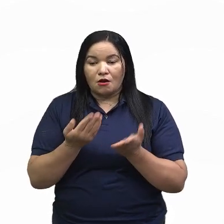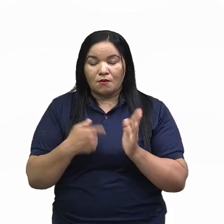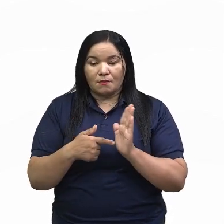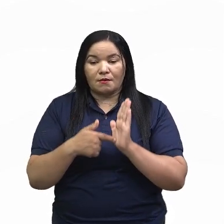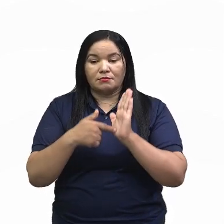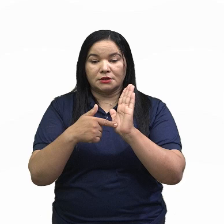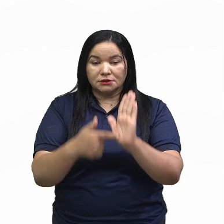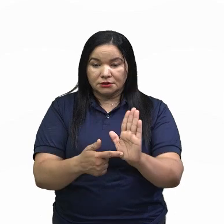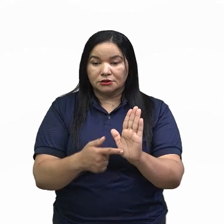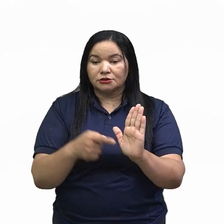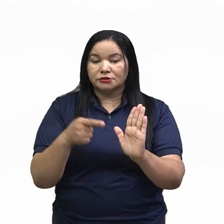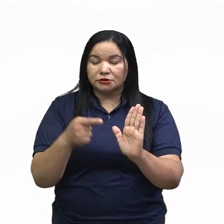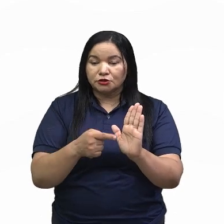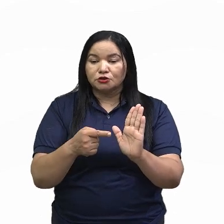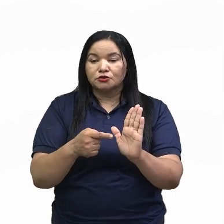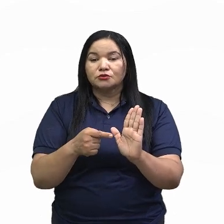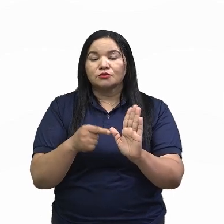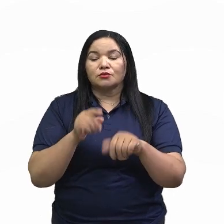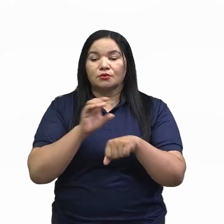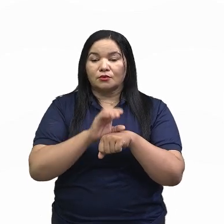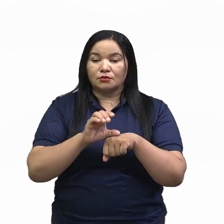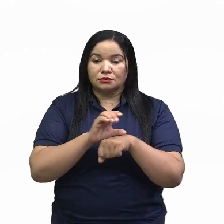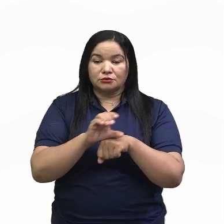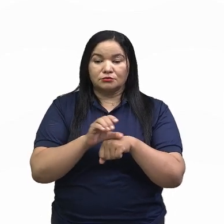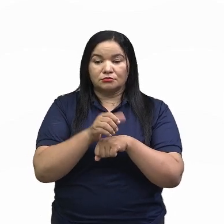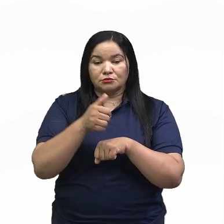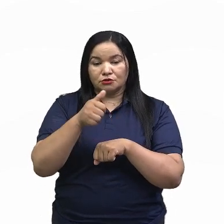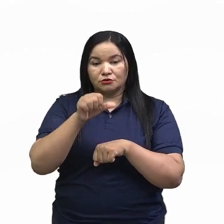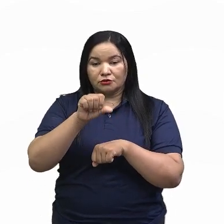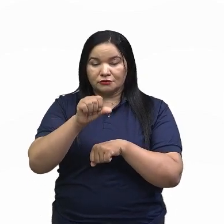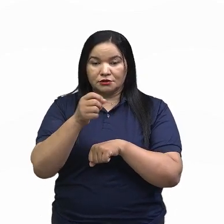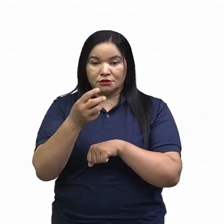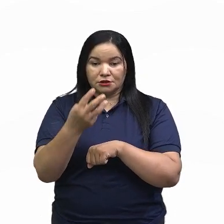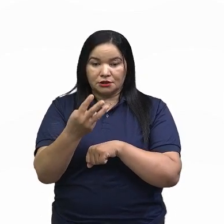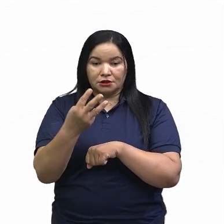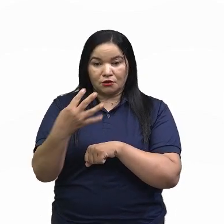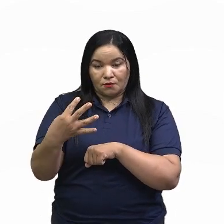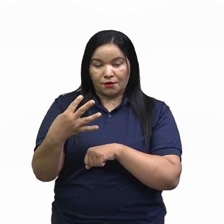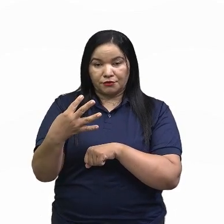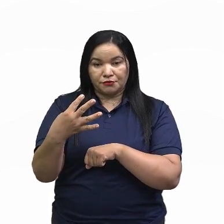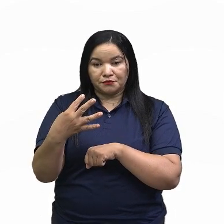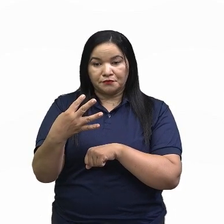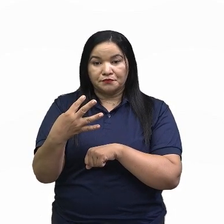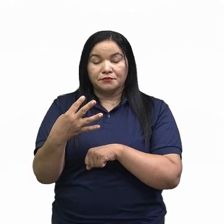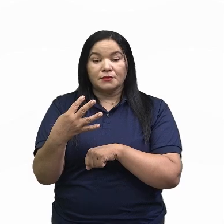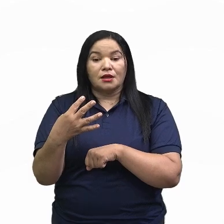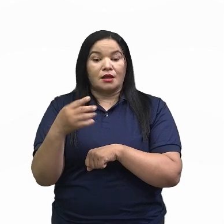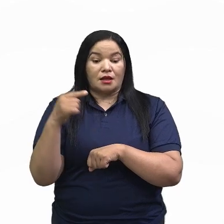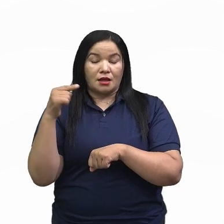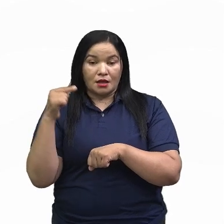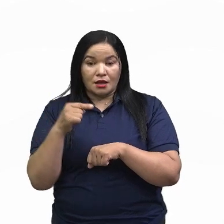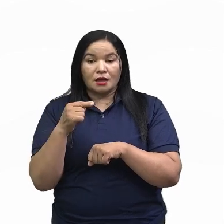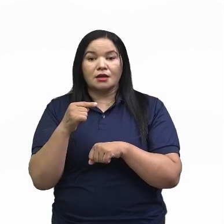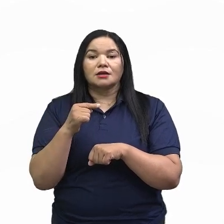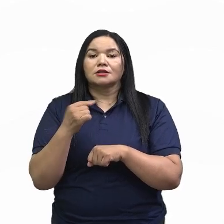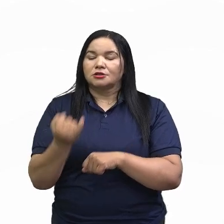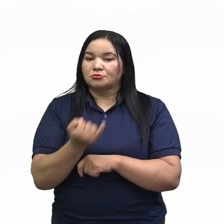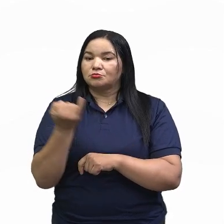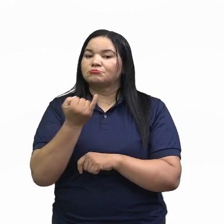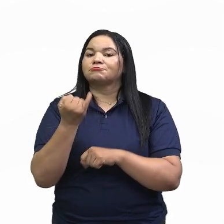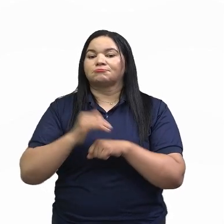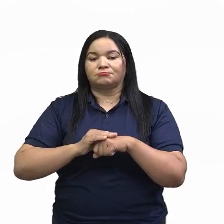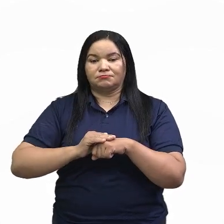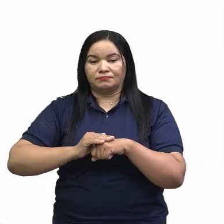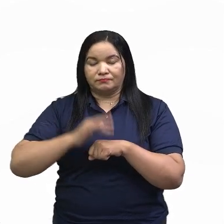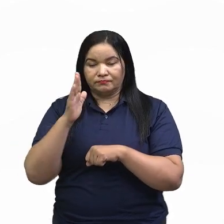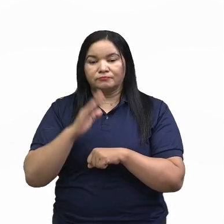apresenta aí a Constituição de 1934 algo extremamente